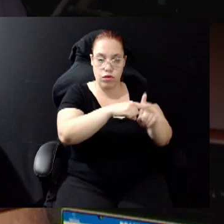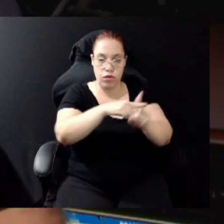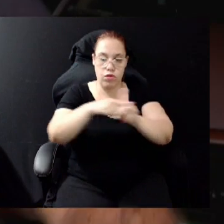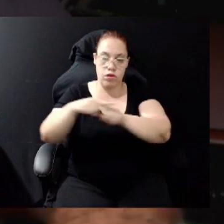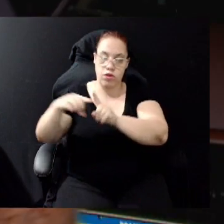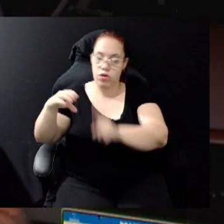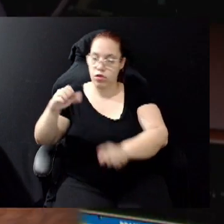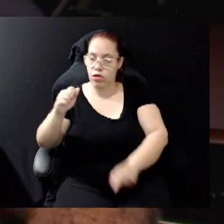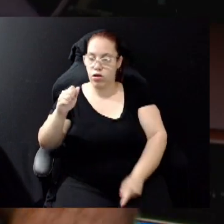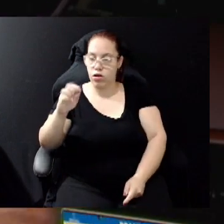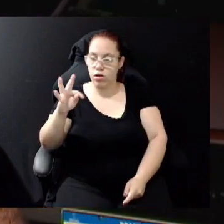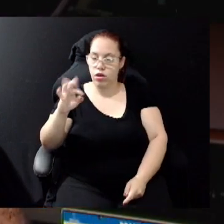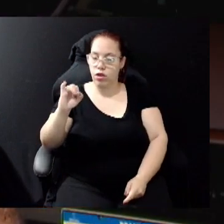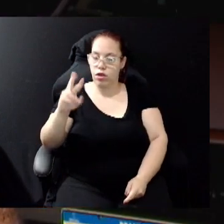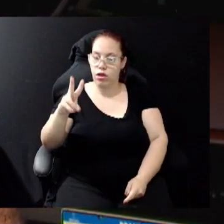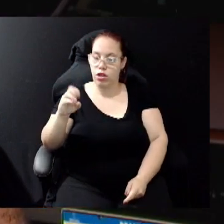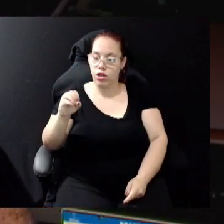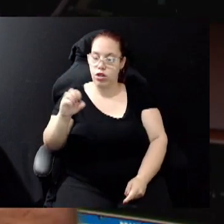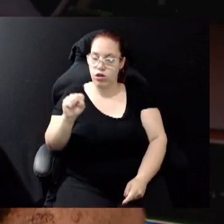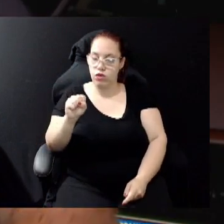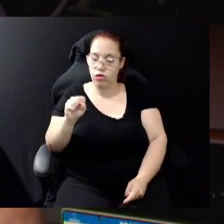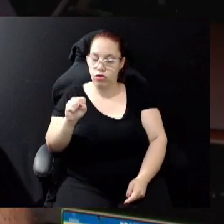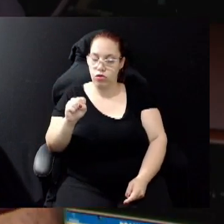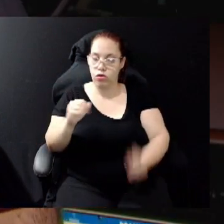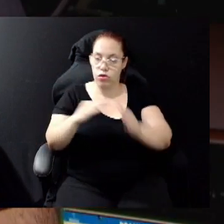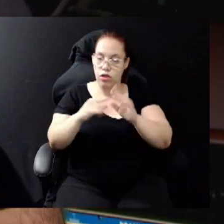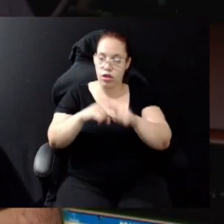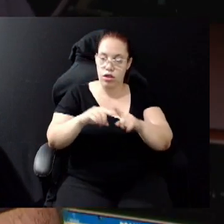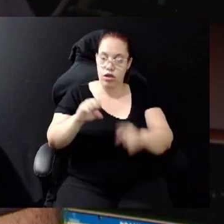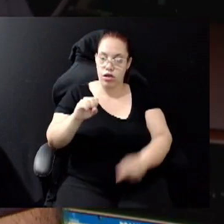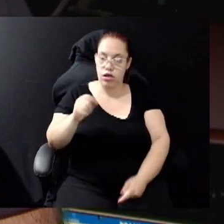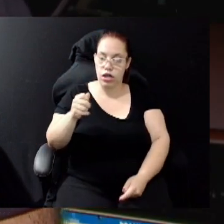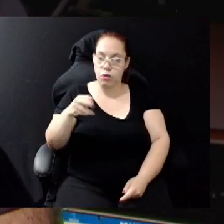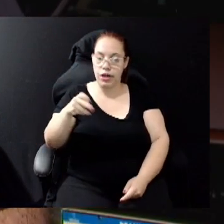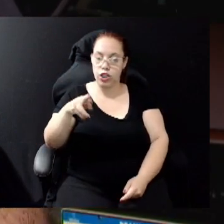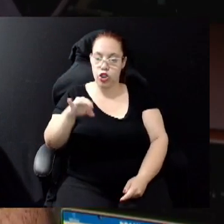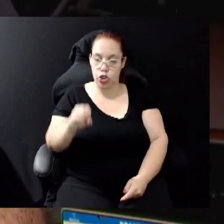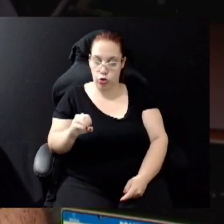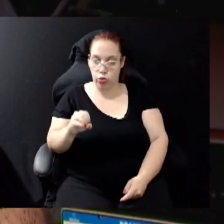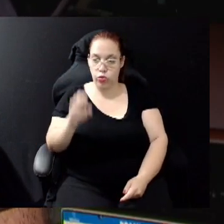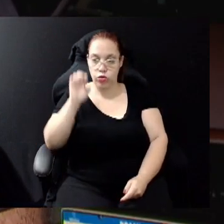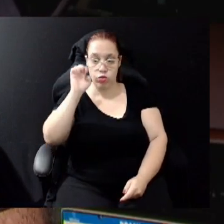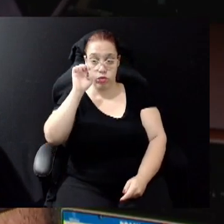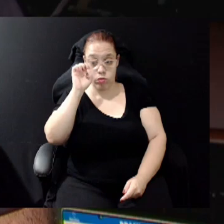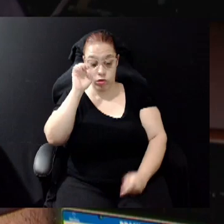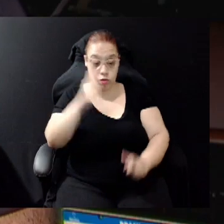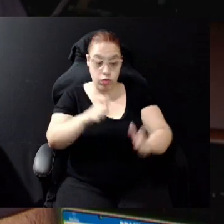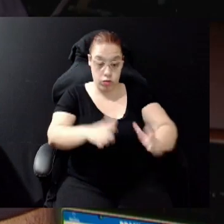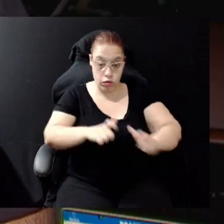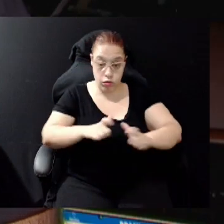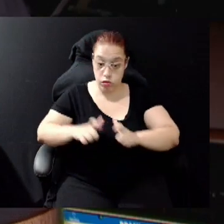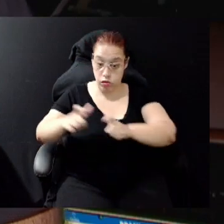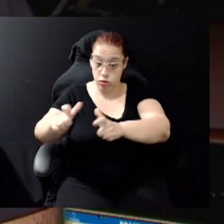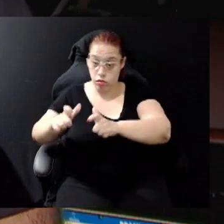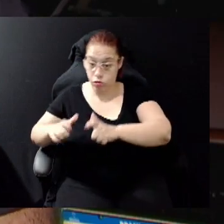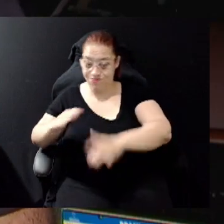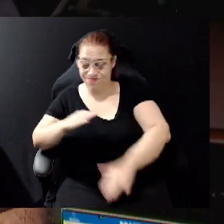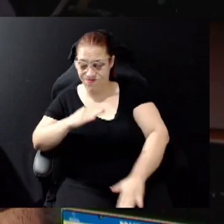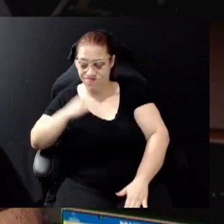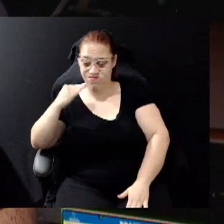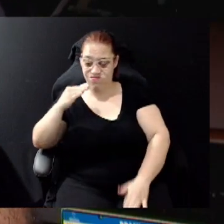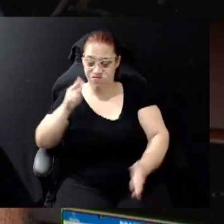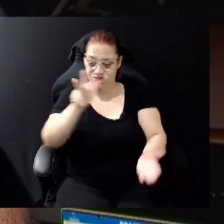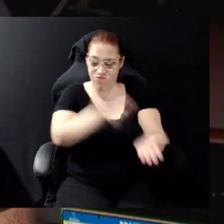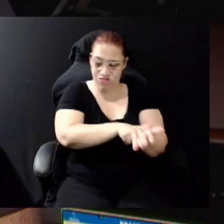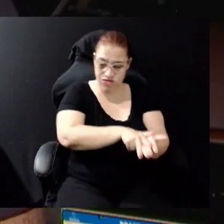São Benedito. A gente tem vários espaços que tem esse componente da morte, do enterramento e da